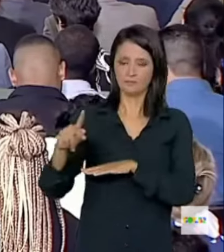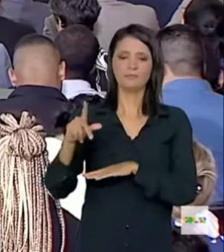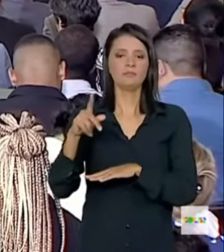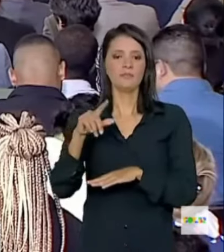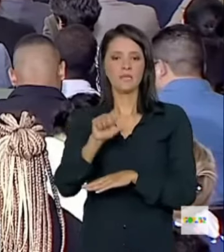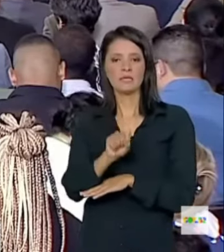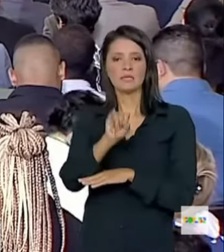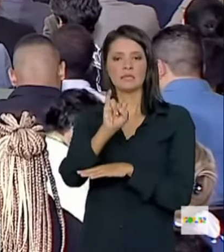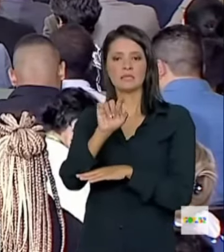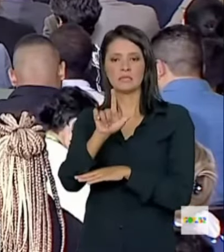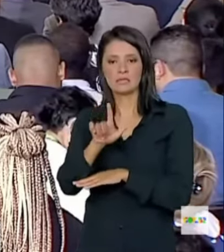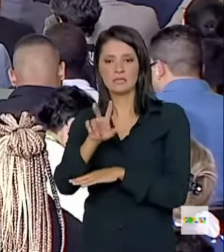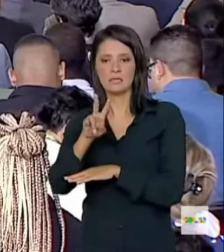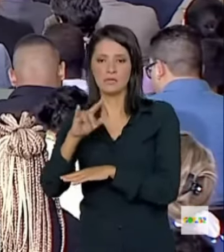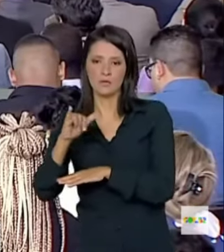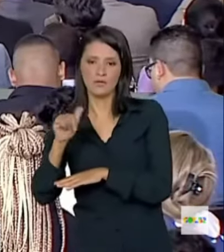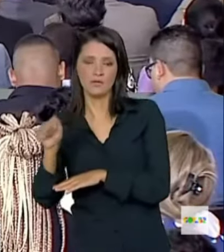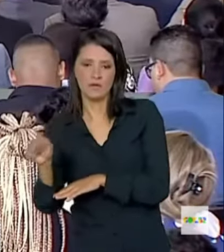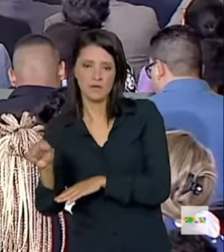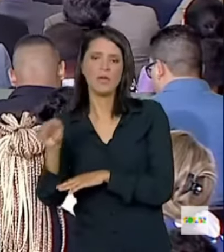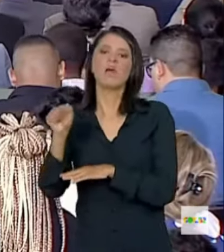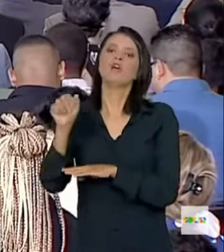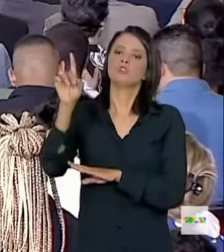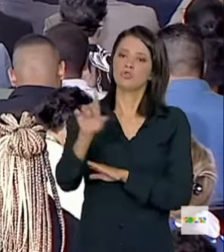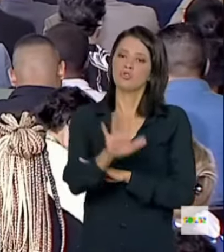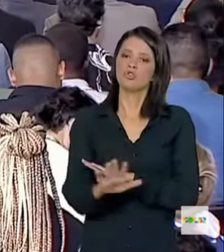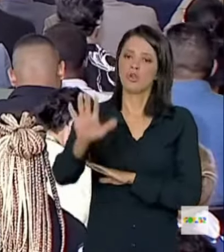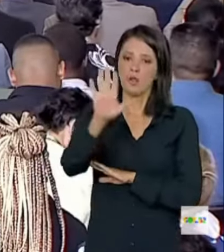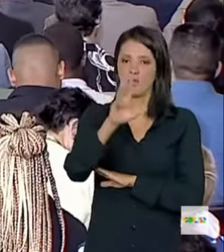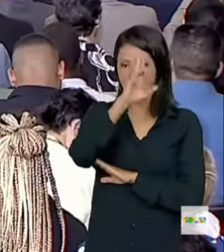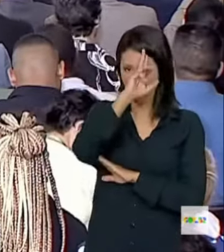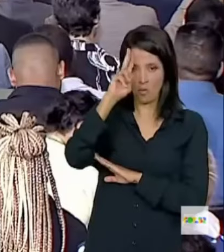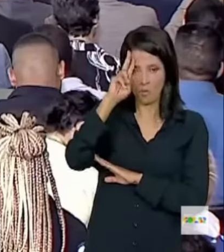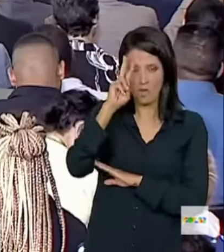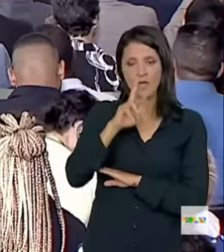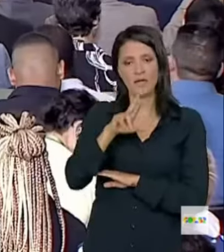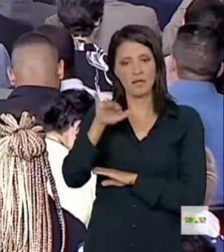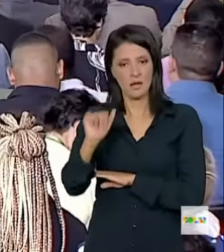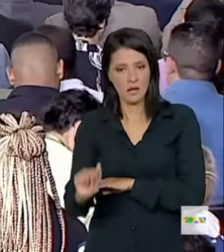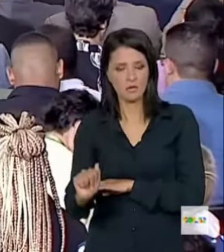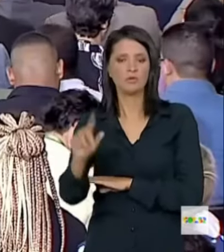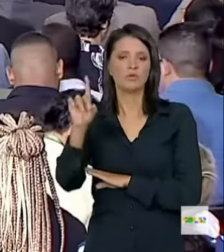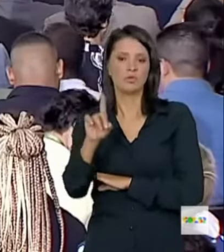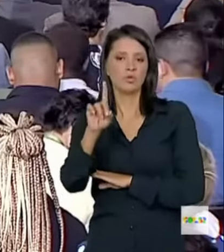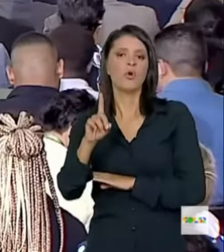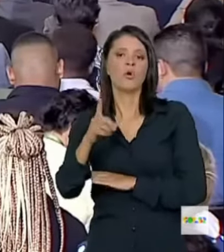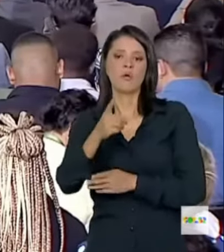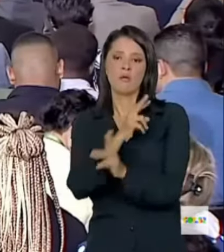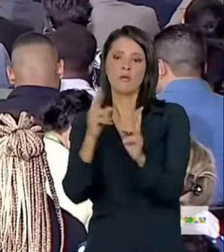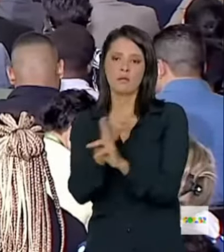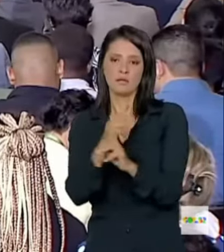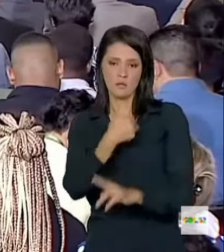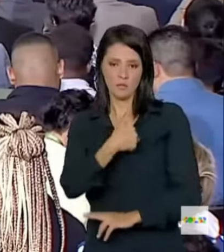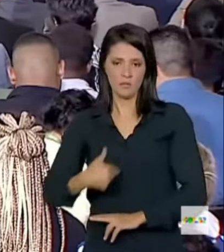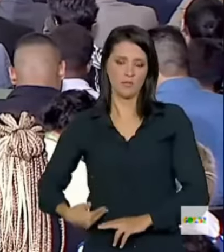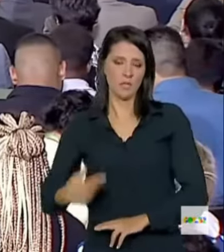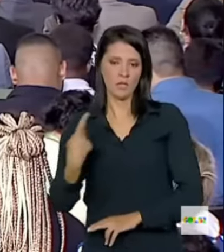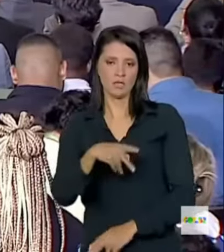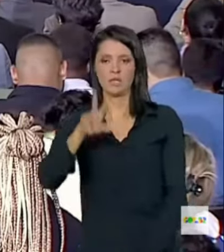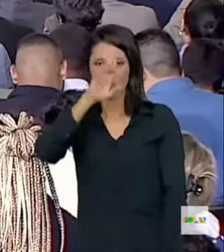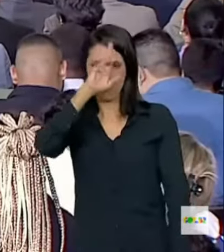Pena, diretora-geral da Uber, Ricardo Ribeiro, diretor das Relações Governamentais da Uber,